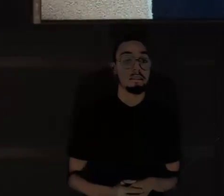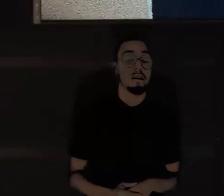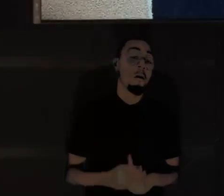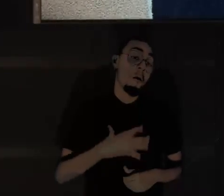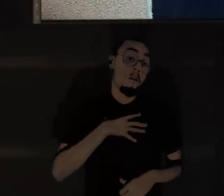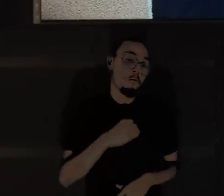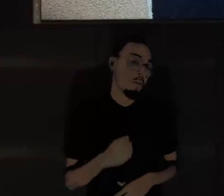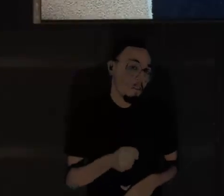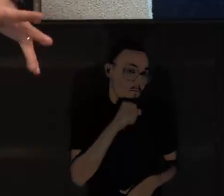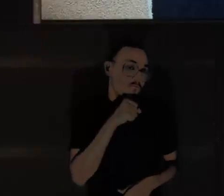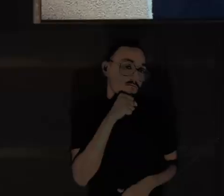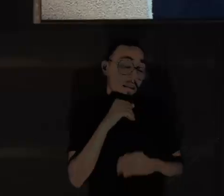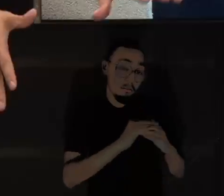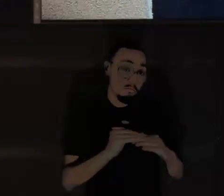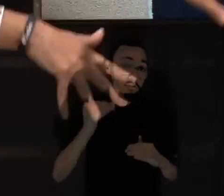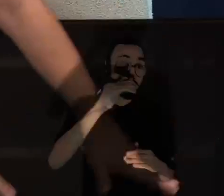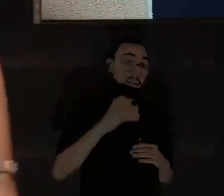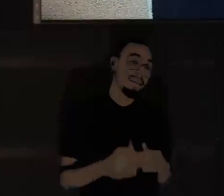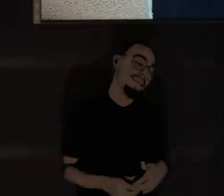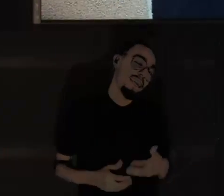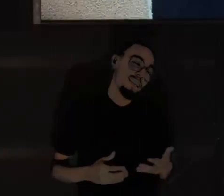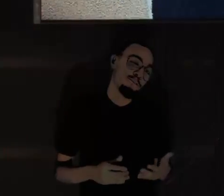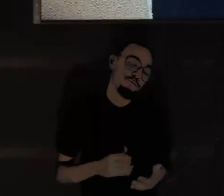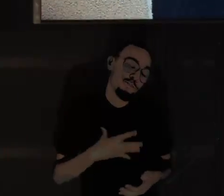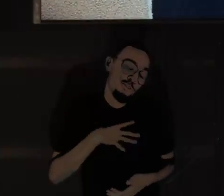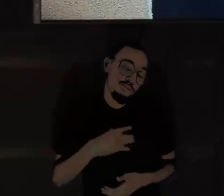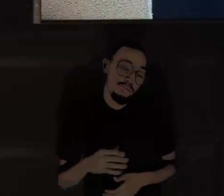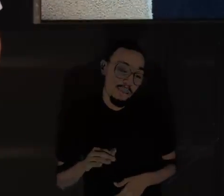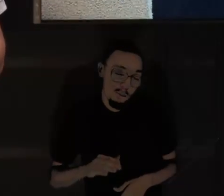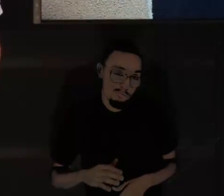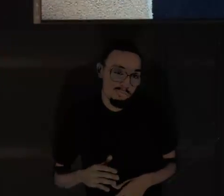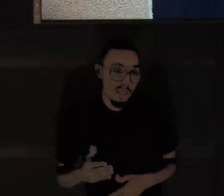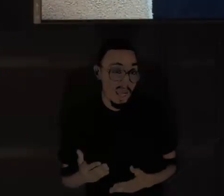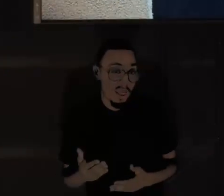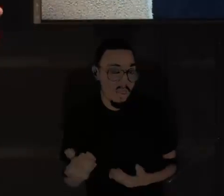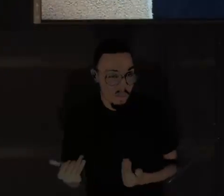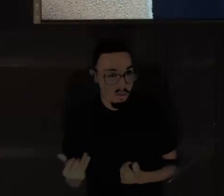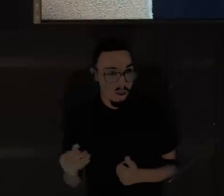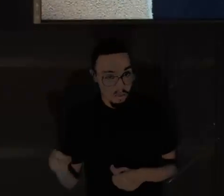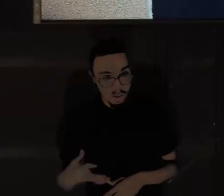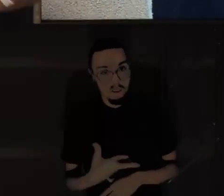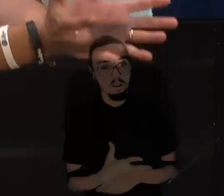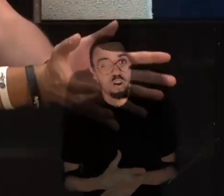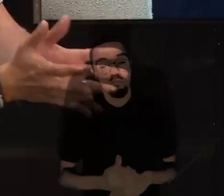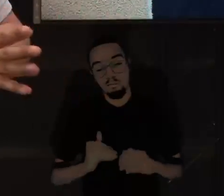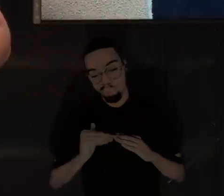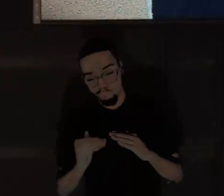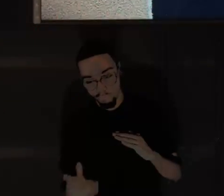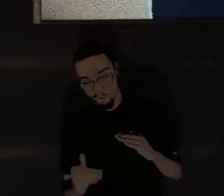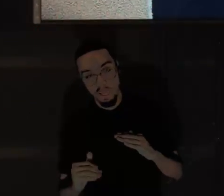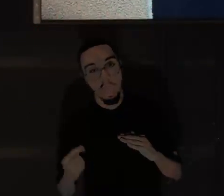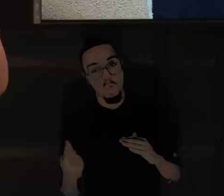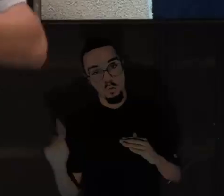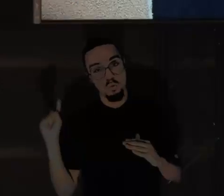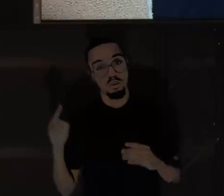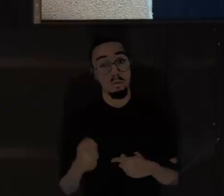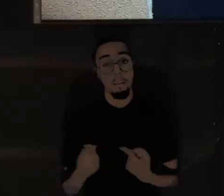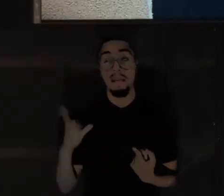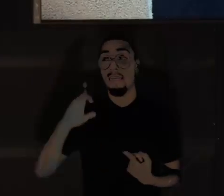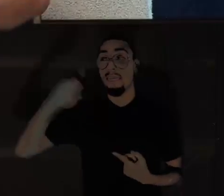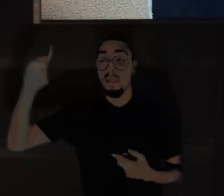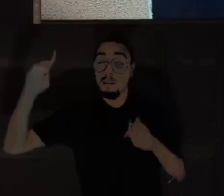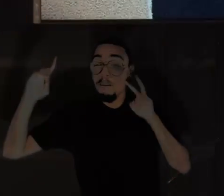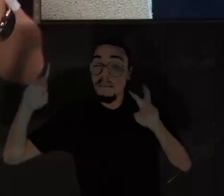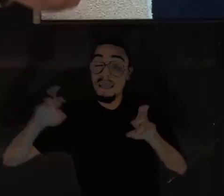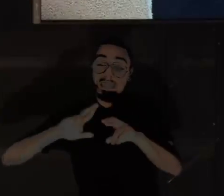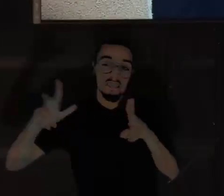Então ele é o cocô do cavalo do bandido. Ele é o último. Mas Deus não vê como o homem vê. E talvez você